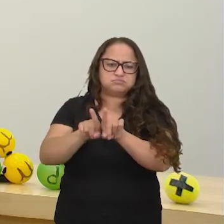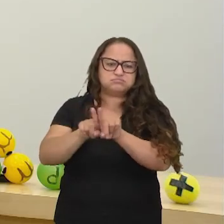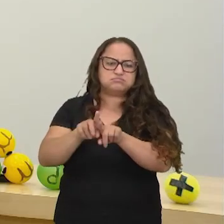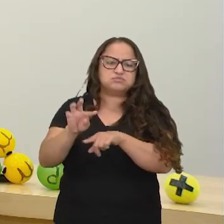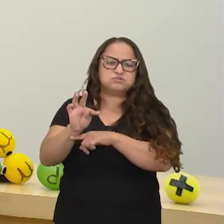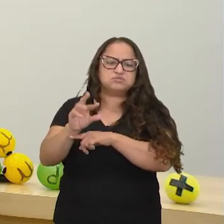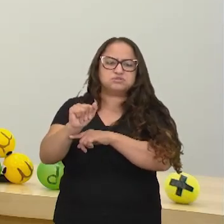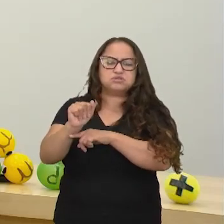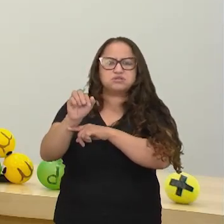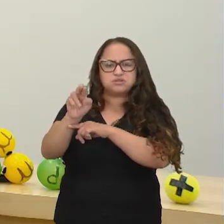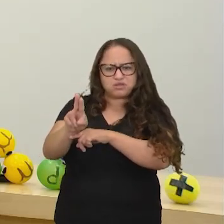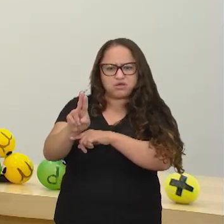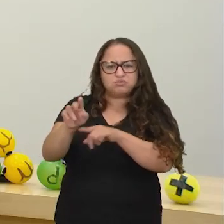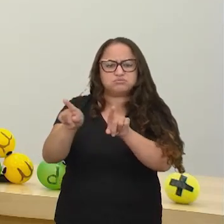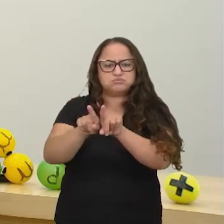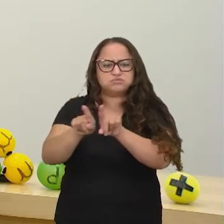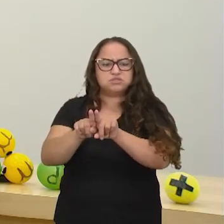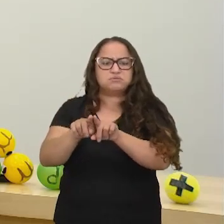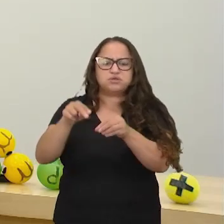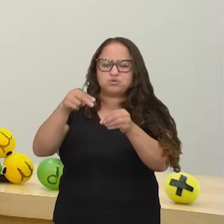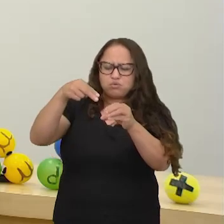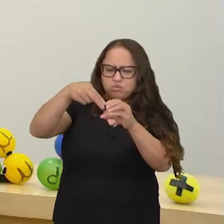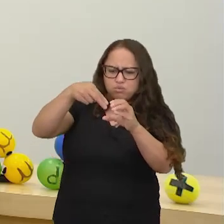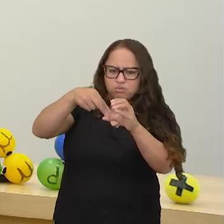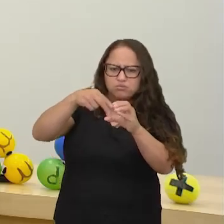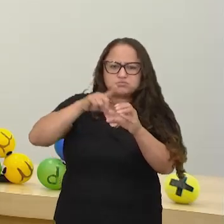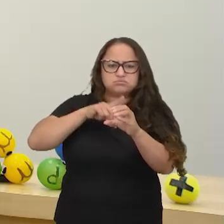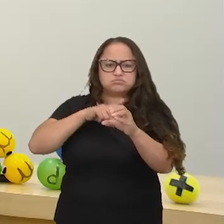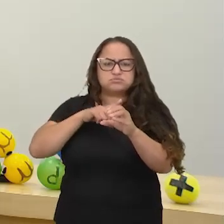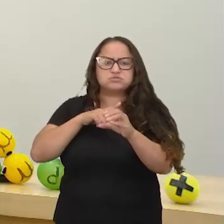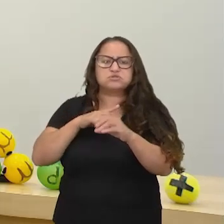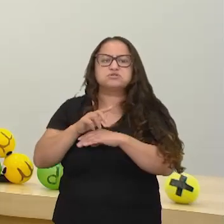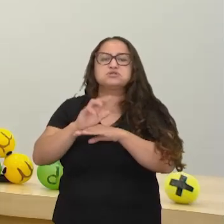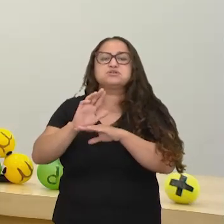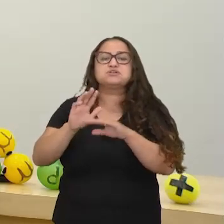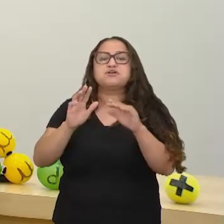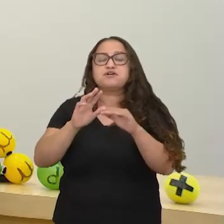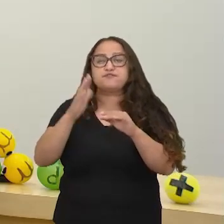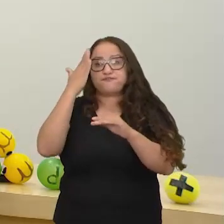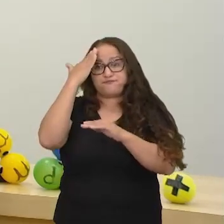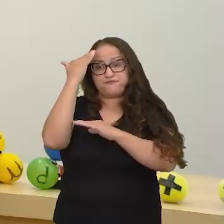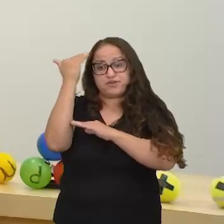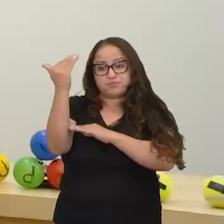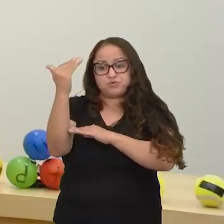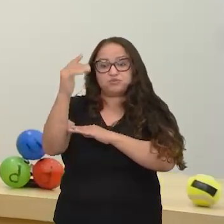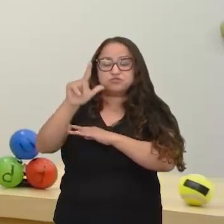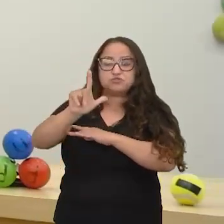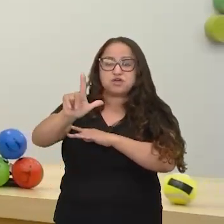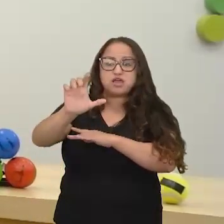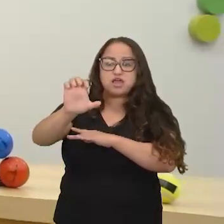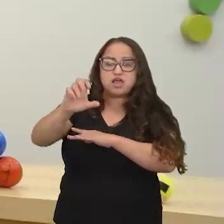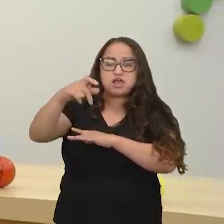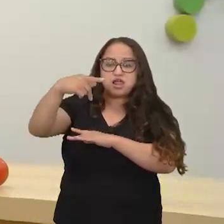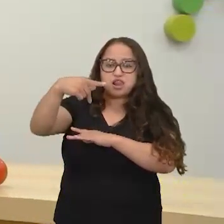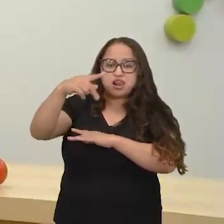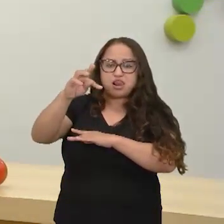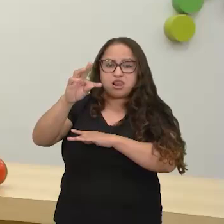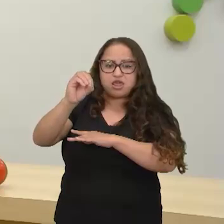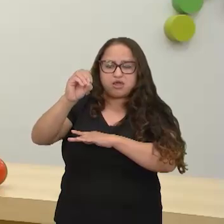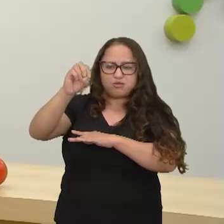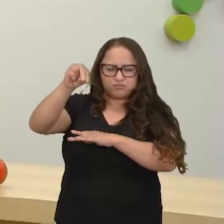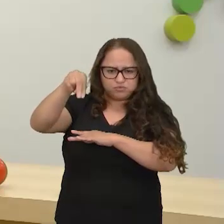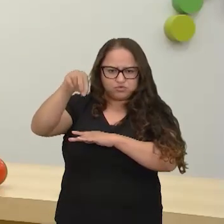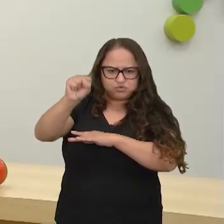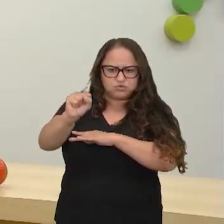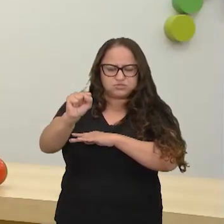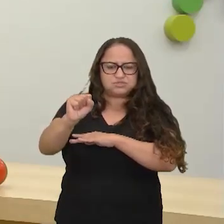tal e o neutrino do tal. Esses são famosos os leptons, são partículas elementares. O que quer dizer elementar do ponto de vista que não